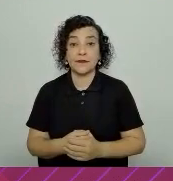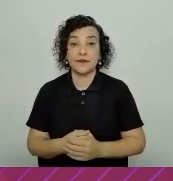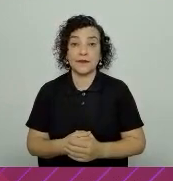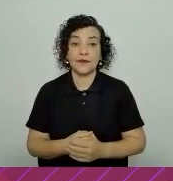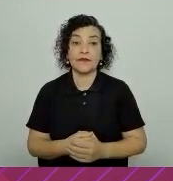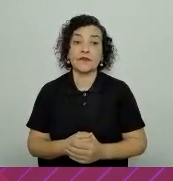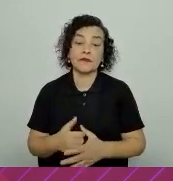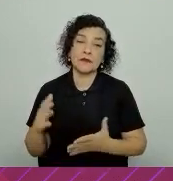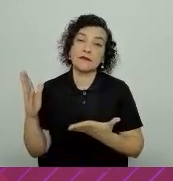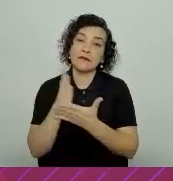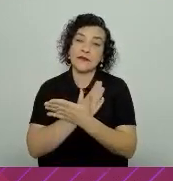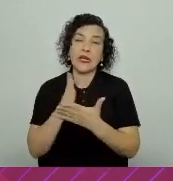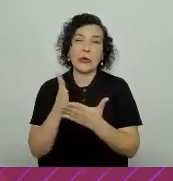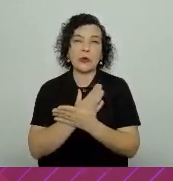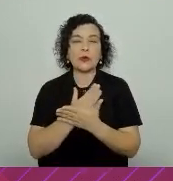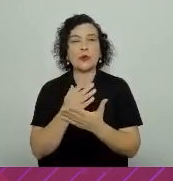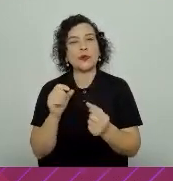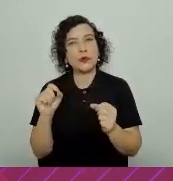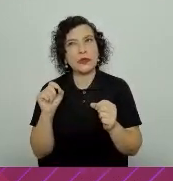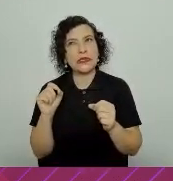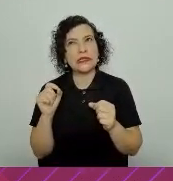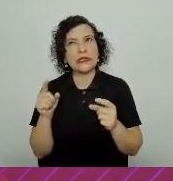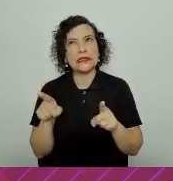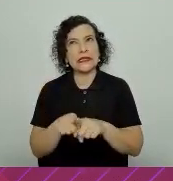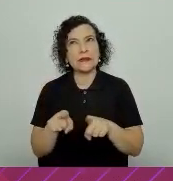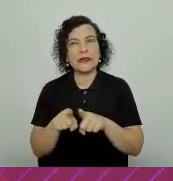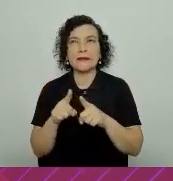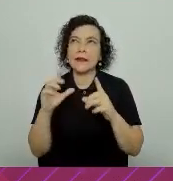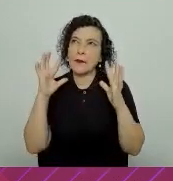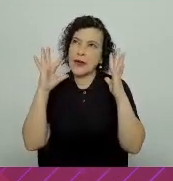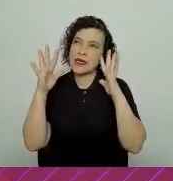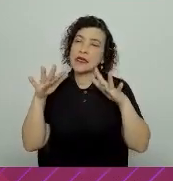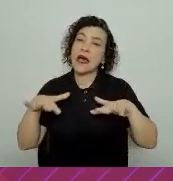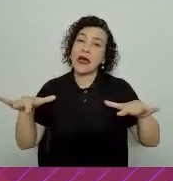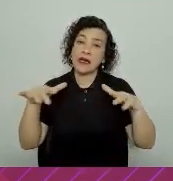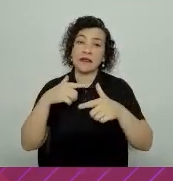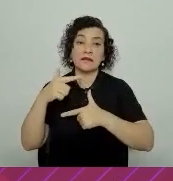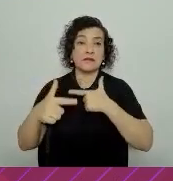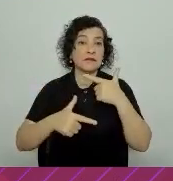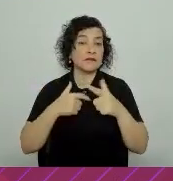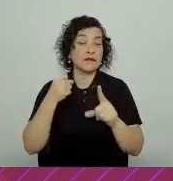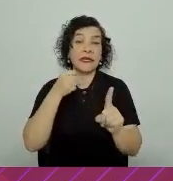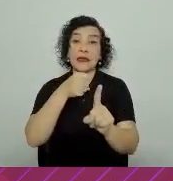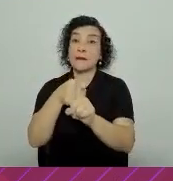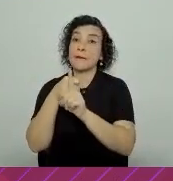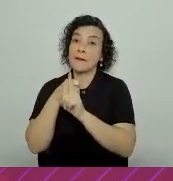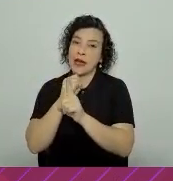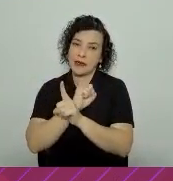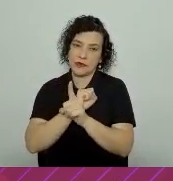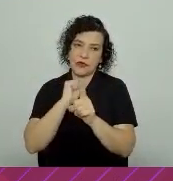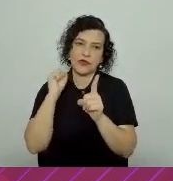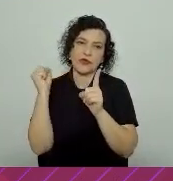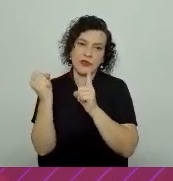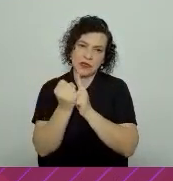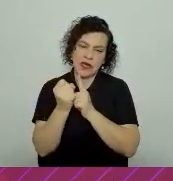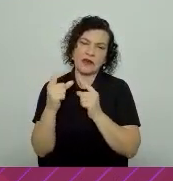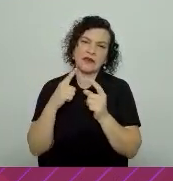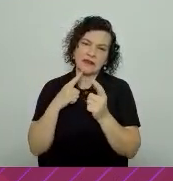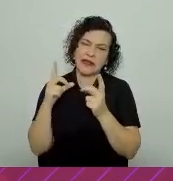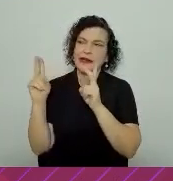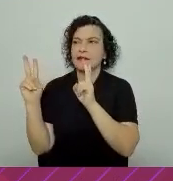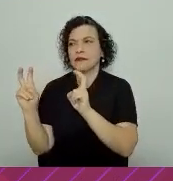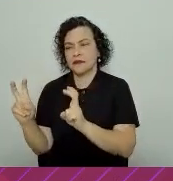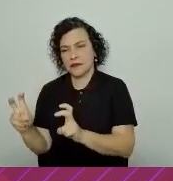algum questionamento que de áreas que a gente pode estar trabalhando que dão Impacto social né fora outras questões de negócio